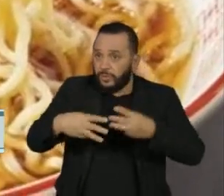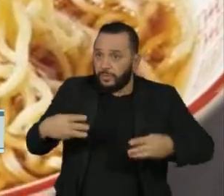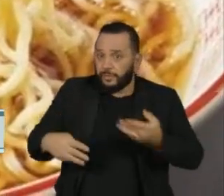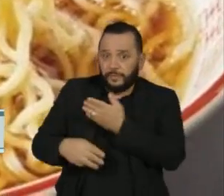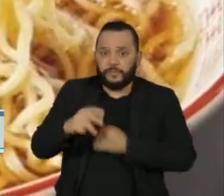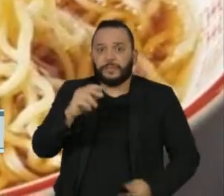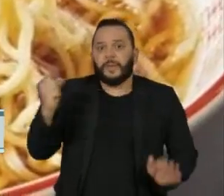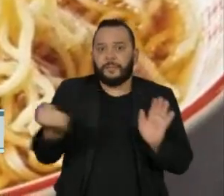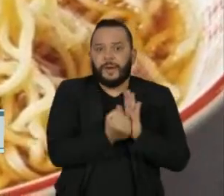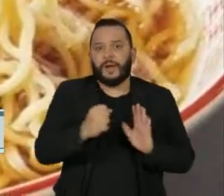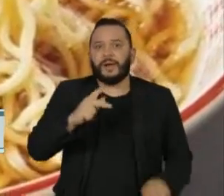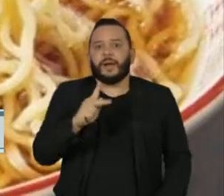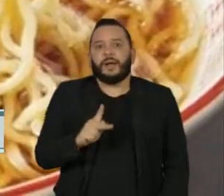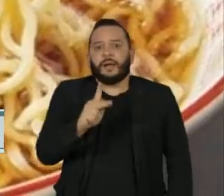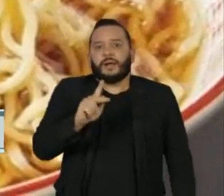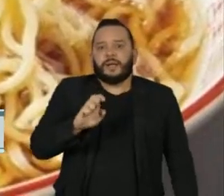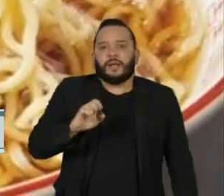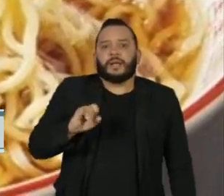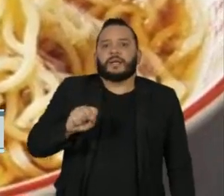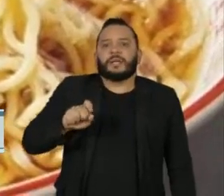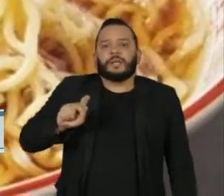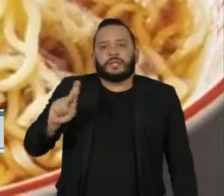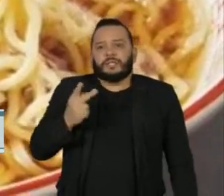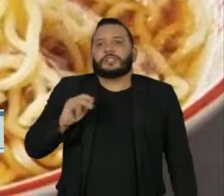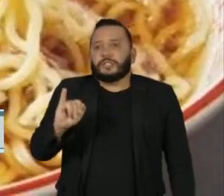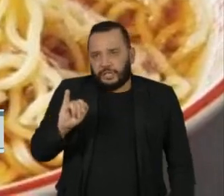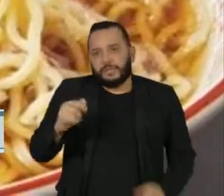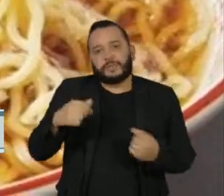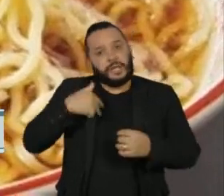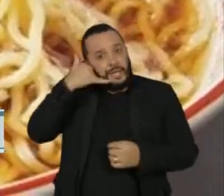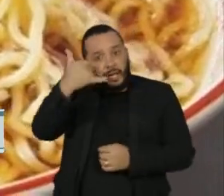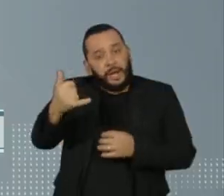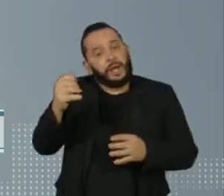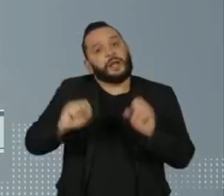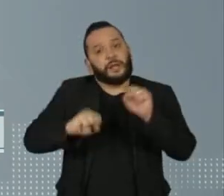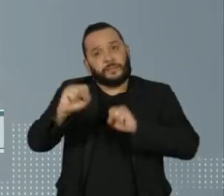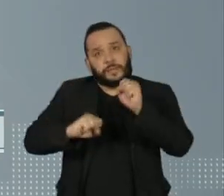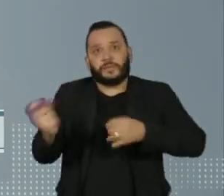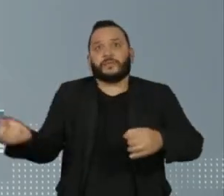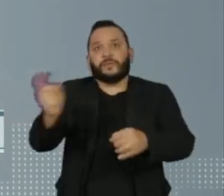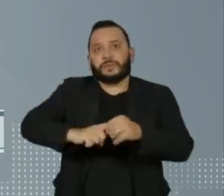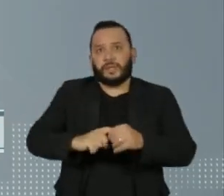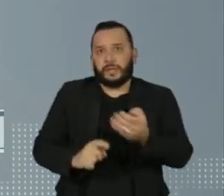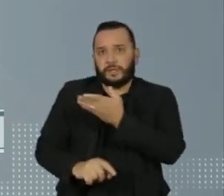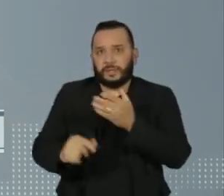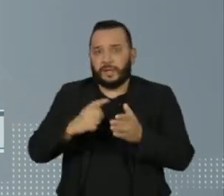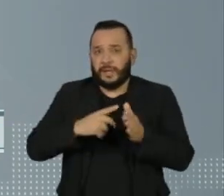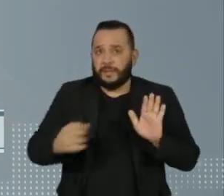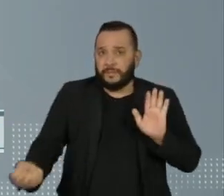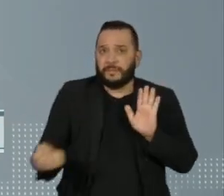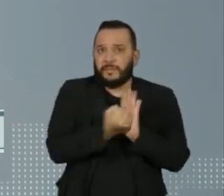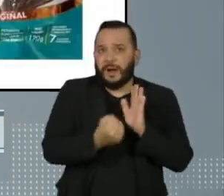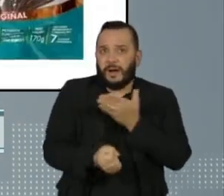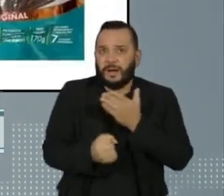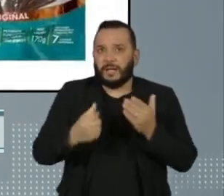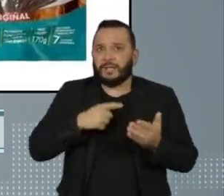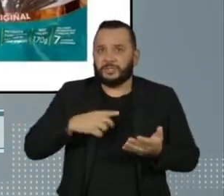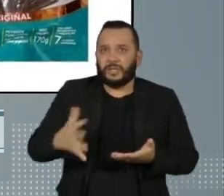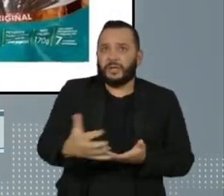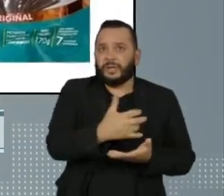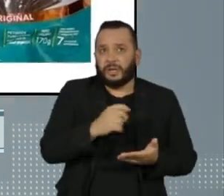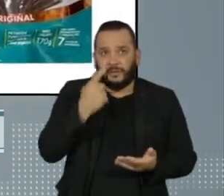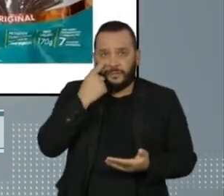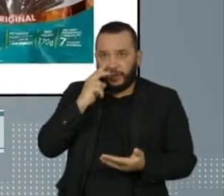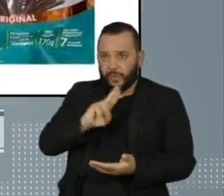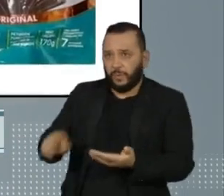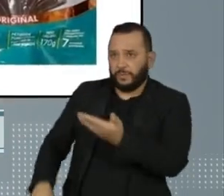Cash devem entrar em contato com a empresa para a devolução dos alimentos as marcas de petiscos para cães que tiveram lotes recolhidos são